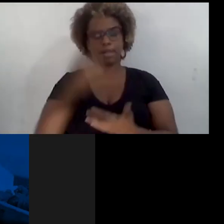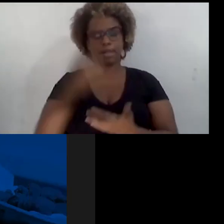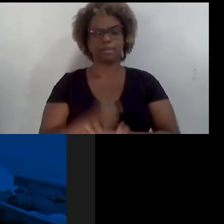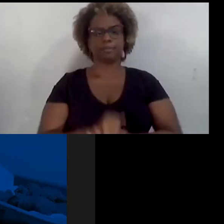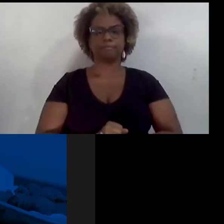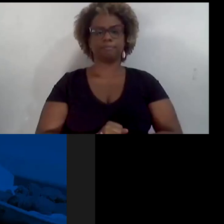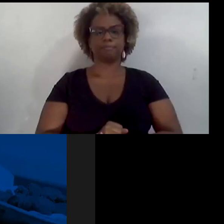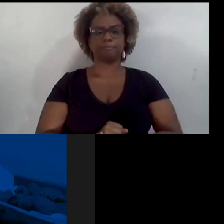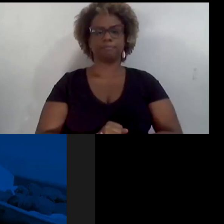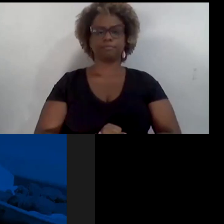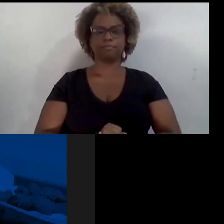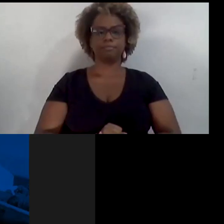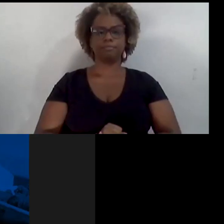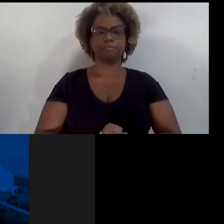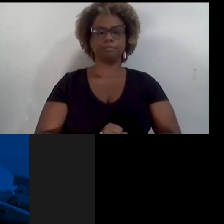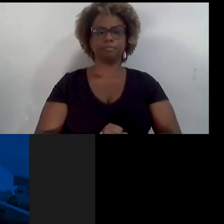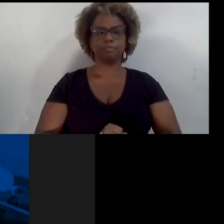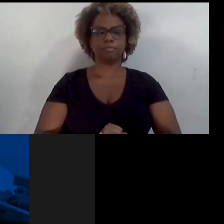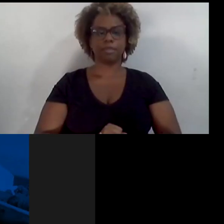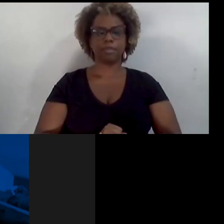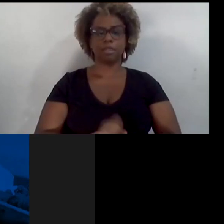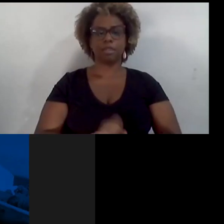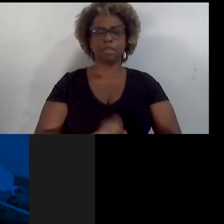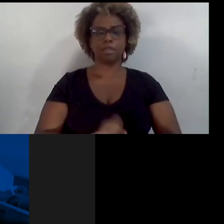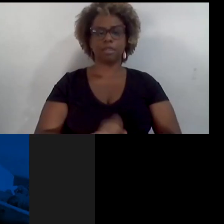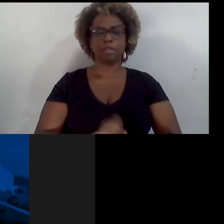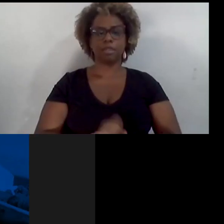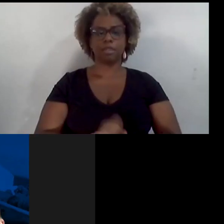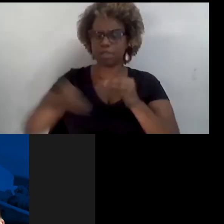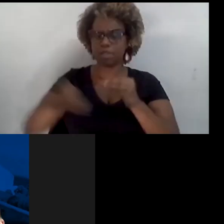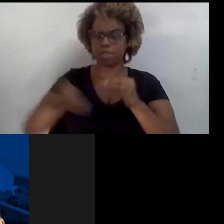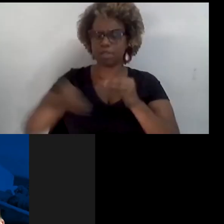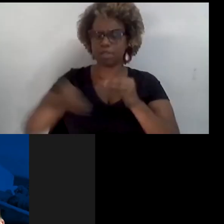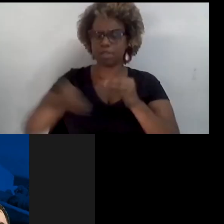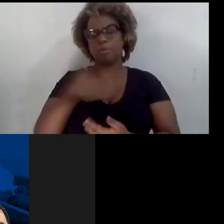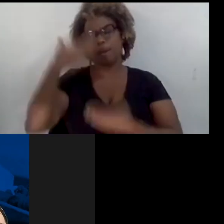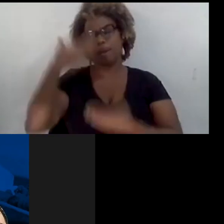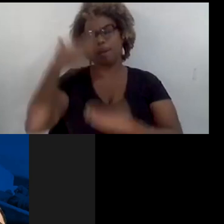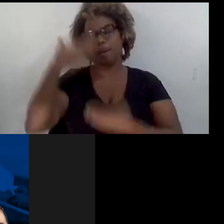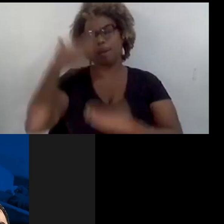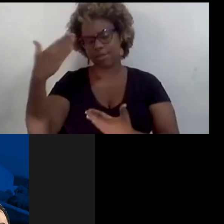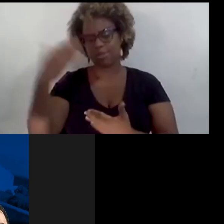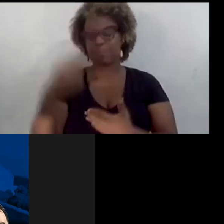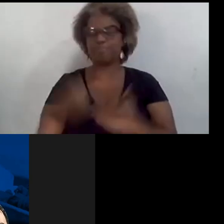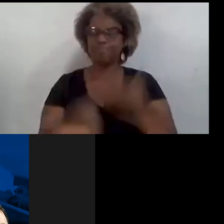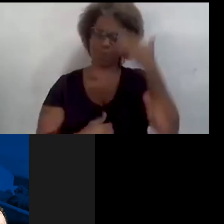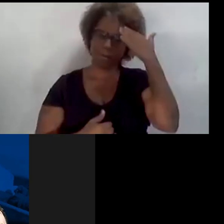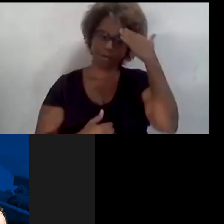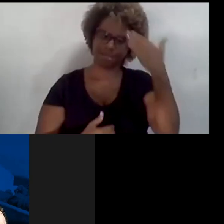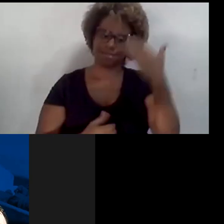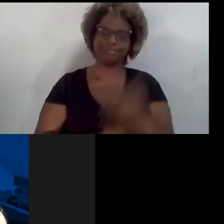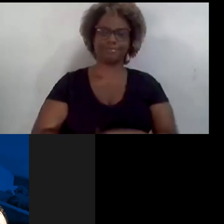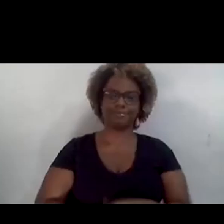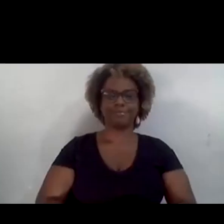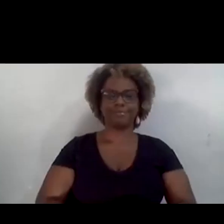Obrigado, Alexandre. Desculpa, só para a gente otimizar aqui. Tem mais questões? Desculpa, eu agradeço. Obrigado. Obrigado a você.